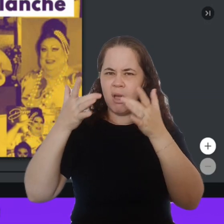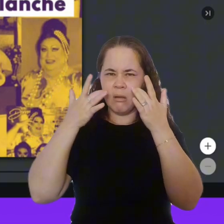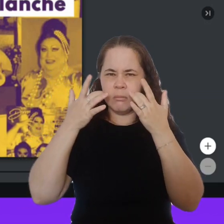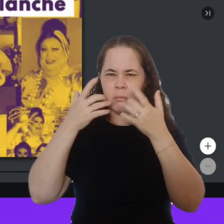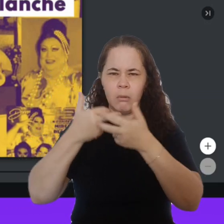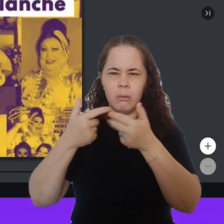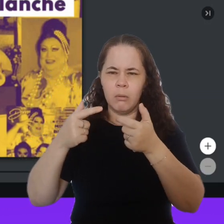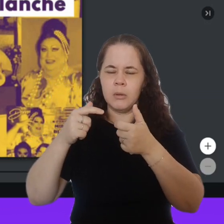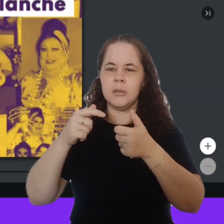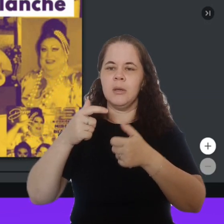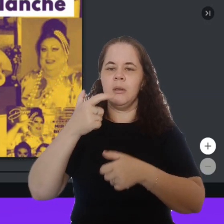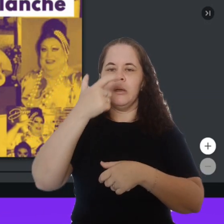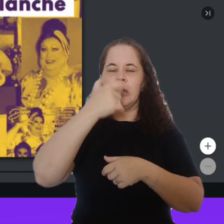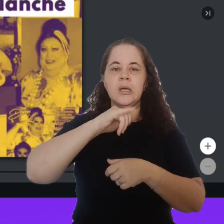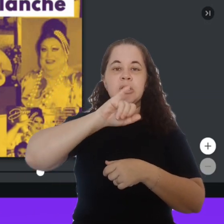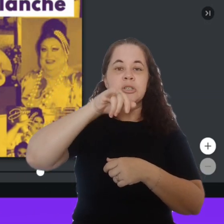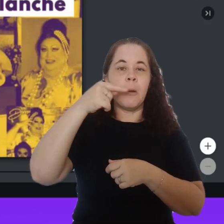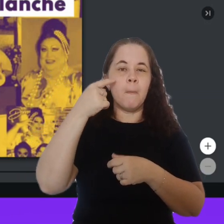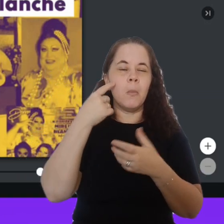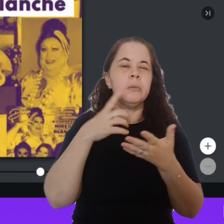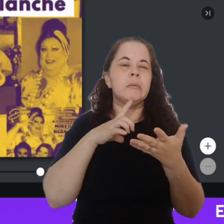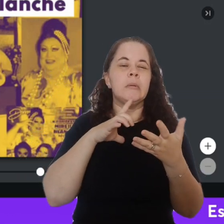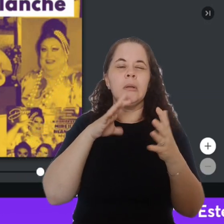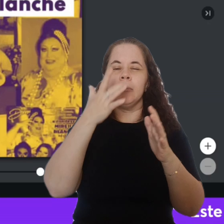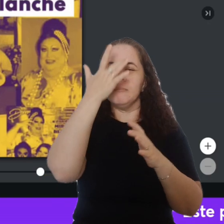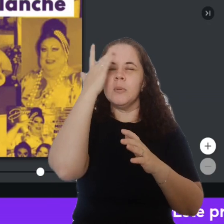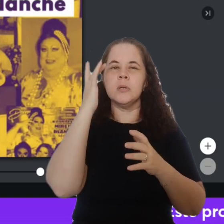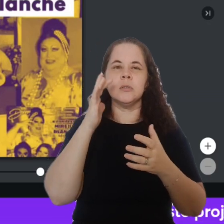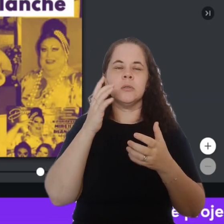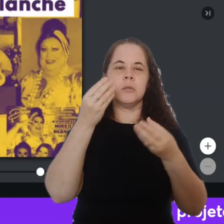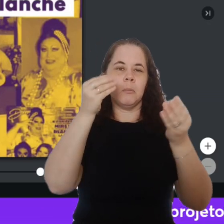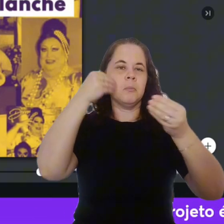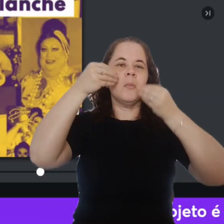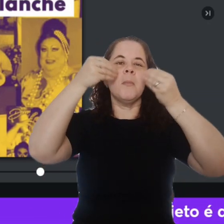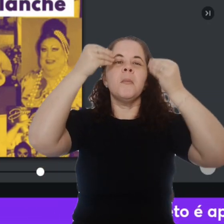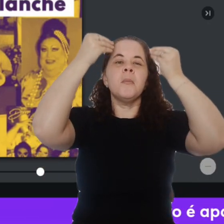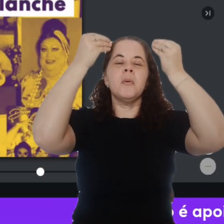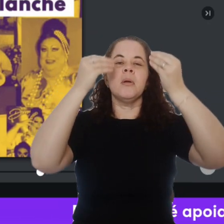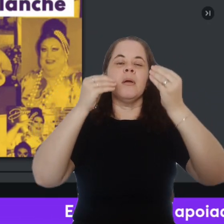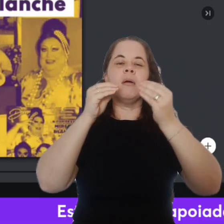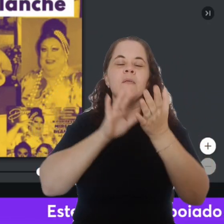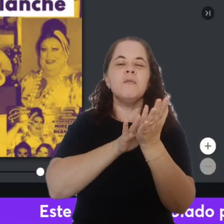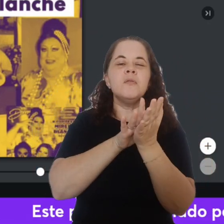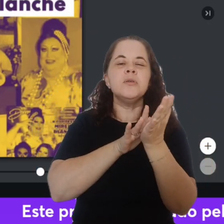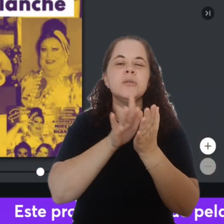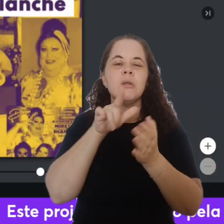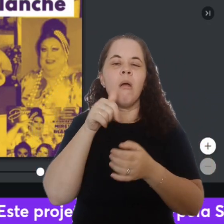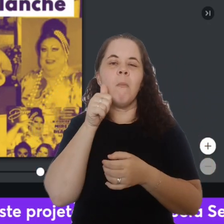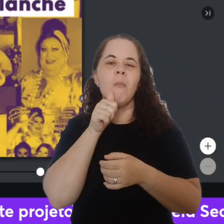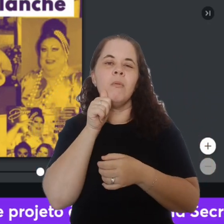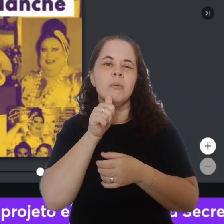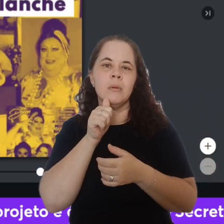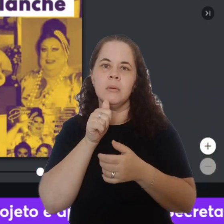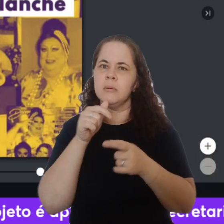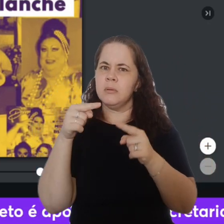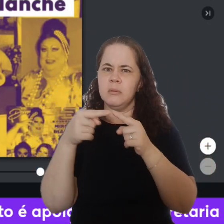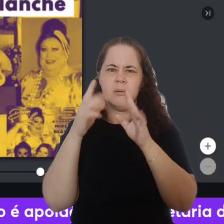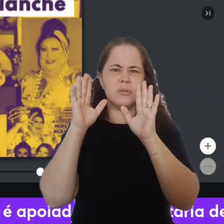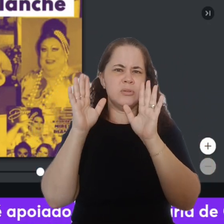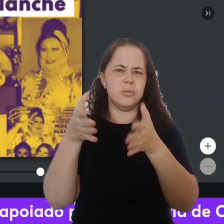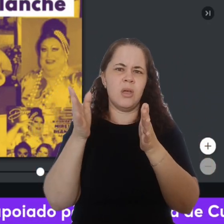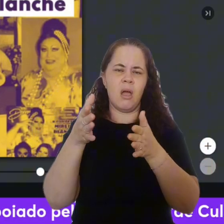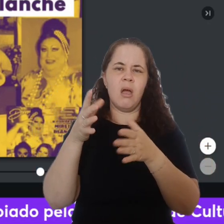os orientais lá no Japão, quanto os homens faziam as mulheres, e desde